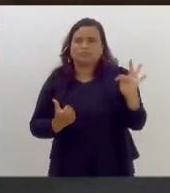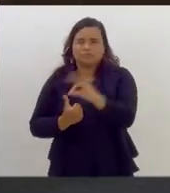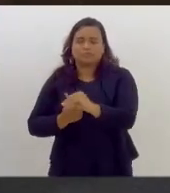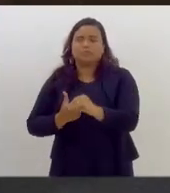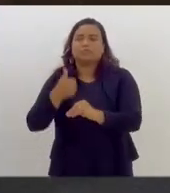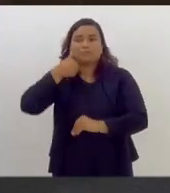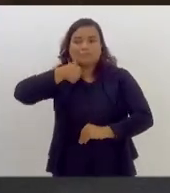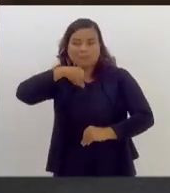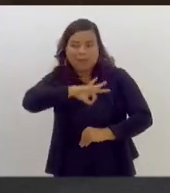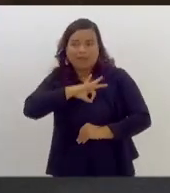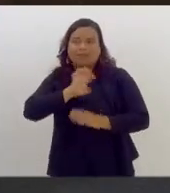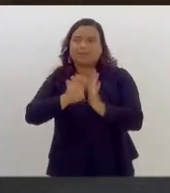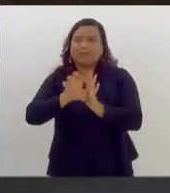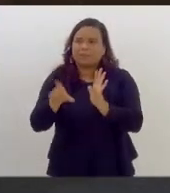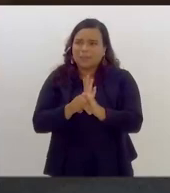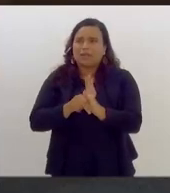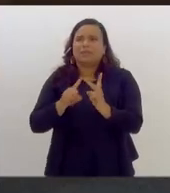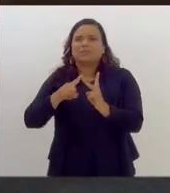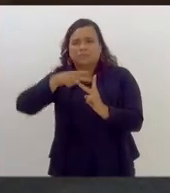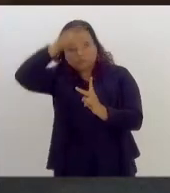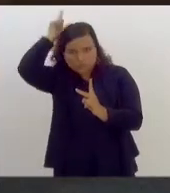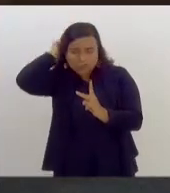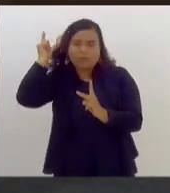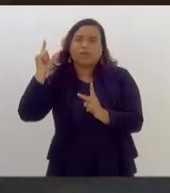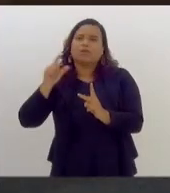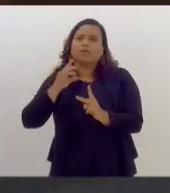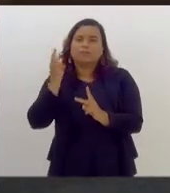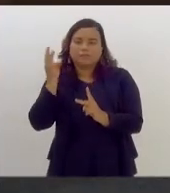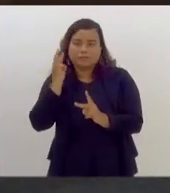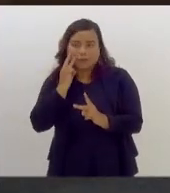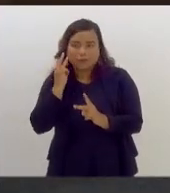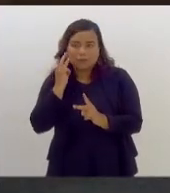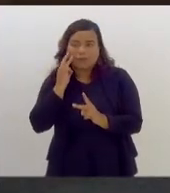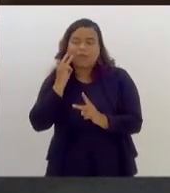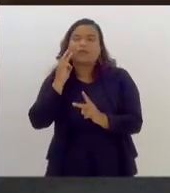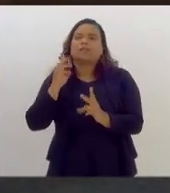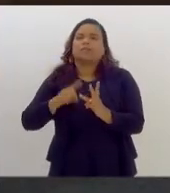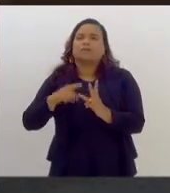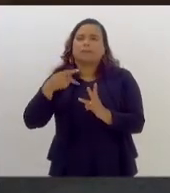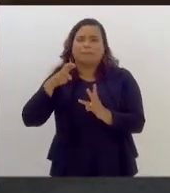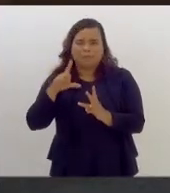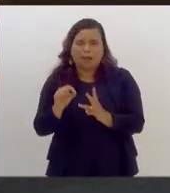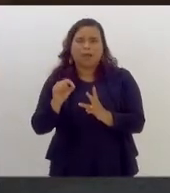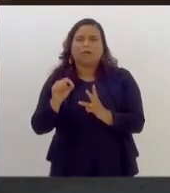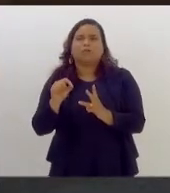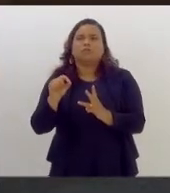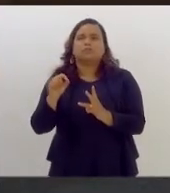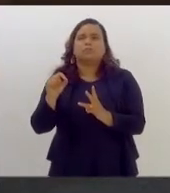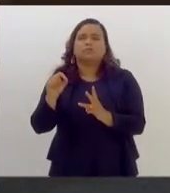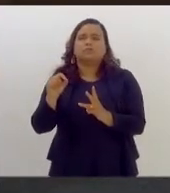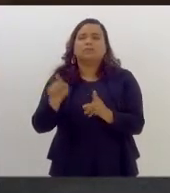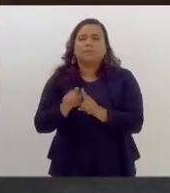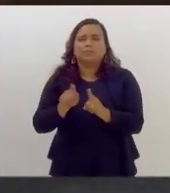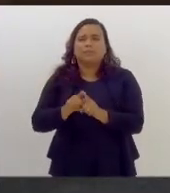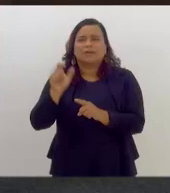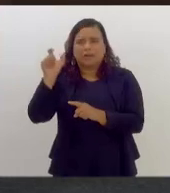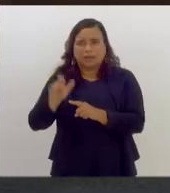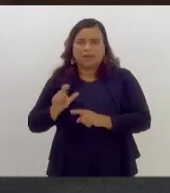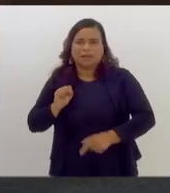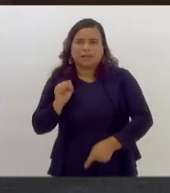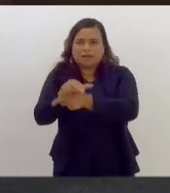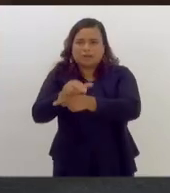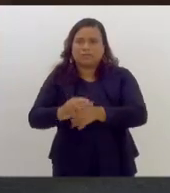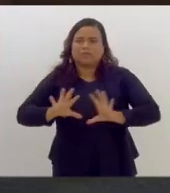Paulo, Valdec, Serafine, e ele deu 15 dias, então ele entrou, deputado Marquinhos, entrou na comissão